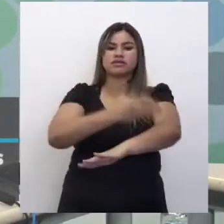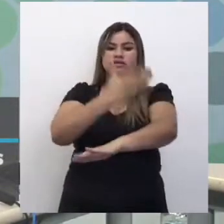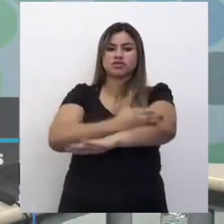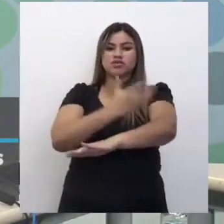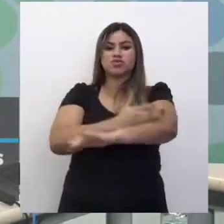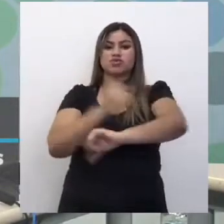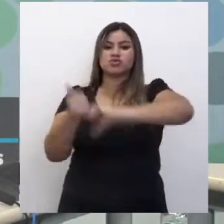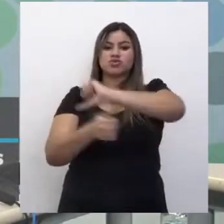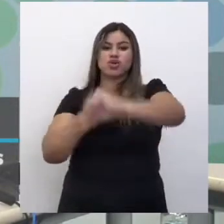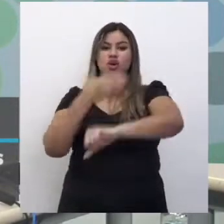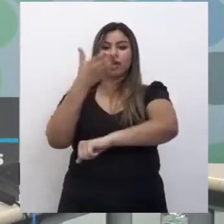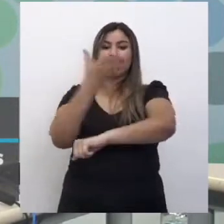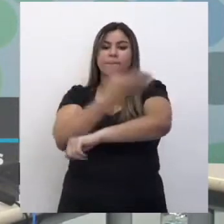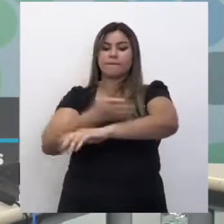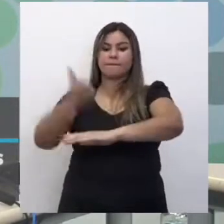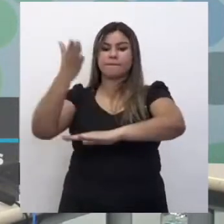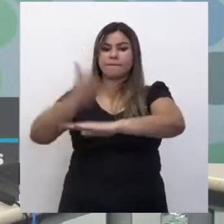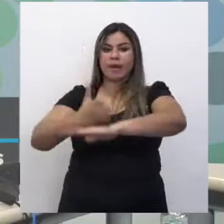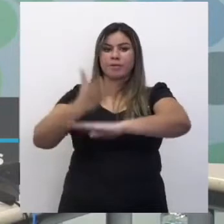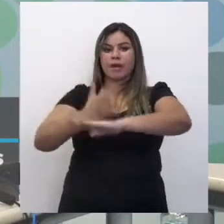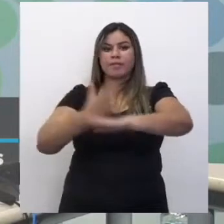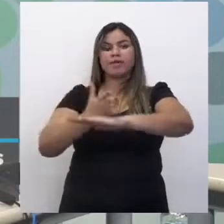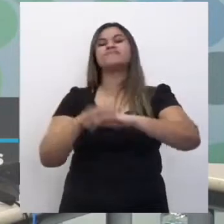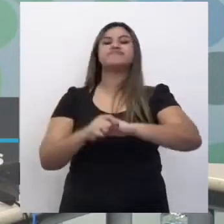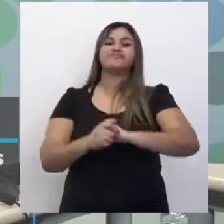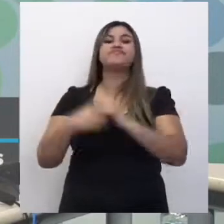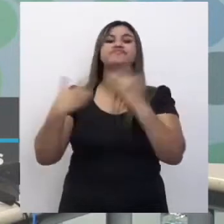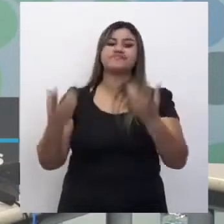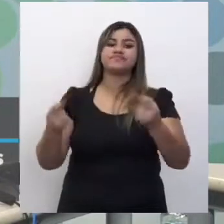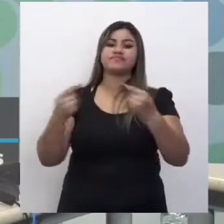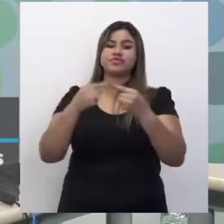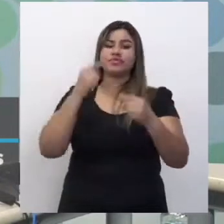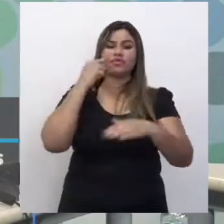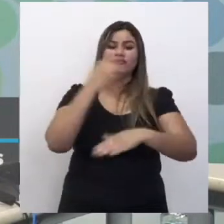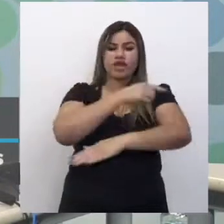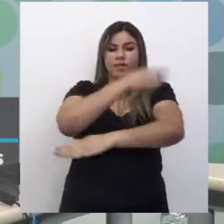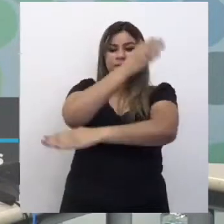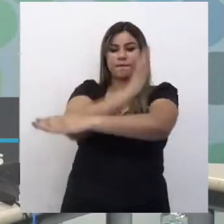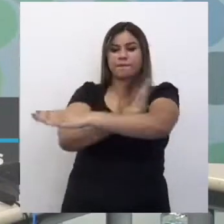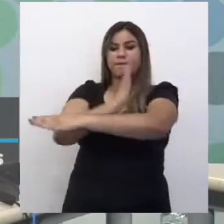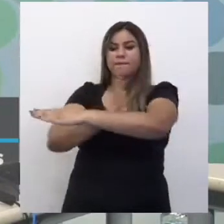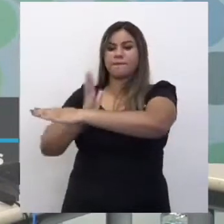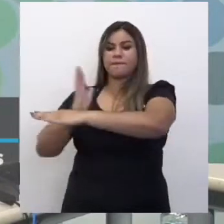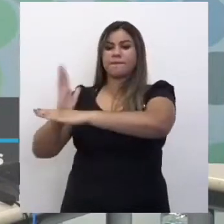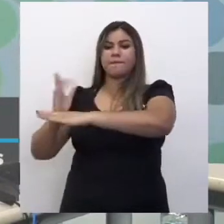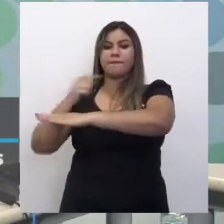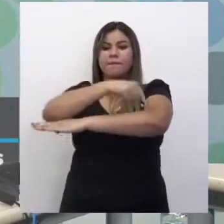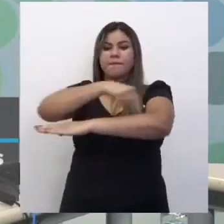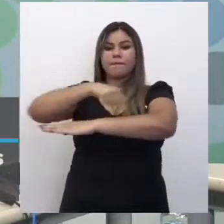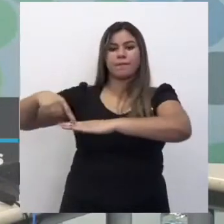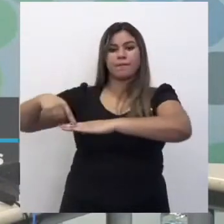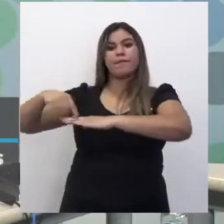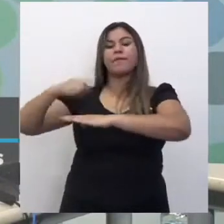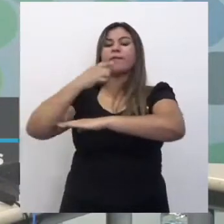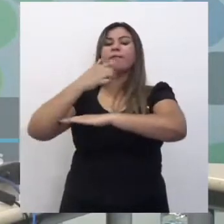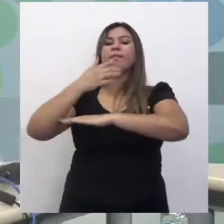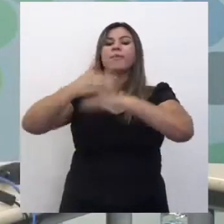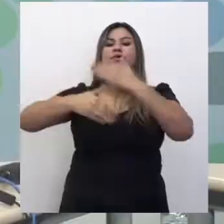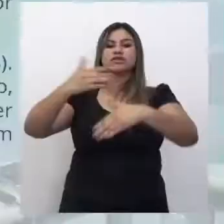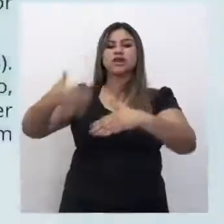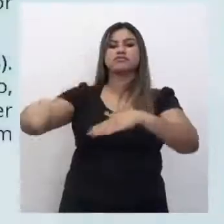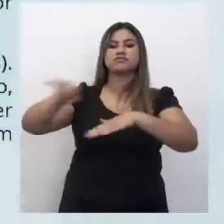Média e modernidade. E a gente vai ver agora uma linha do tempo para mostrar esse processo de centralização na França. Vamos lá.